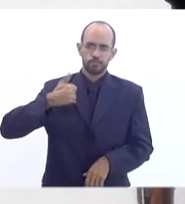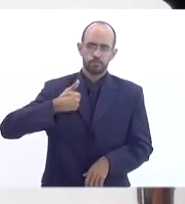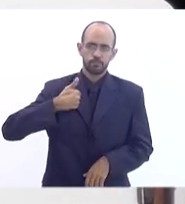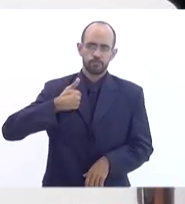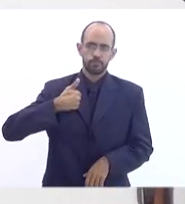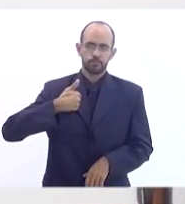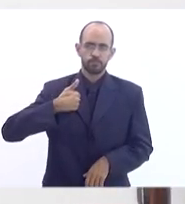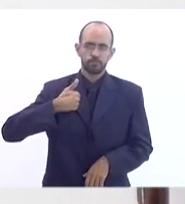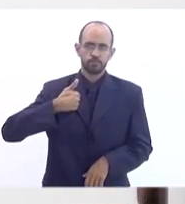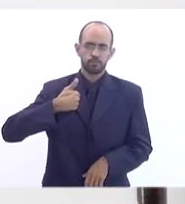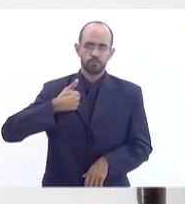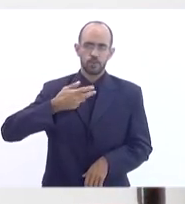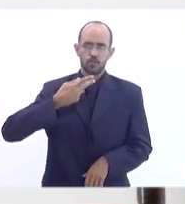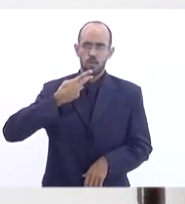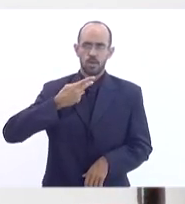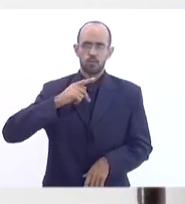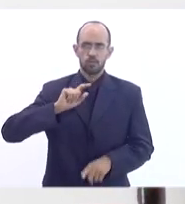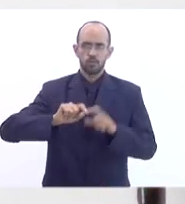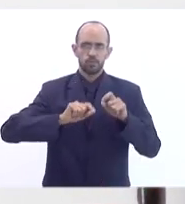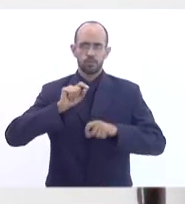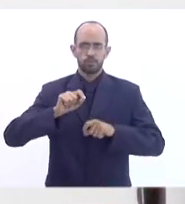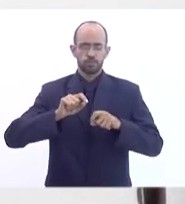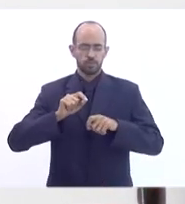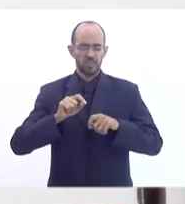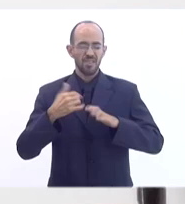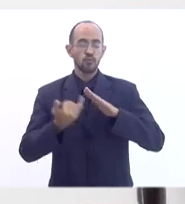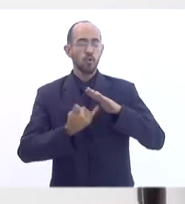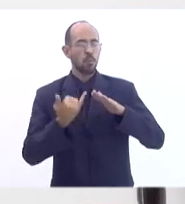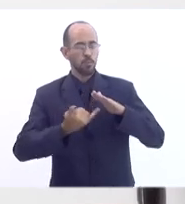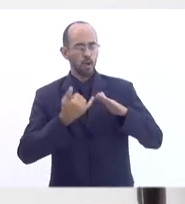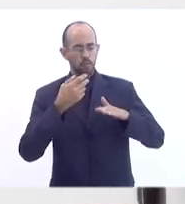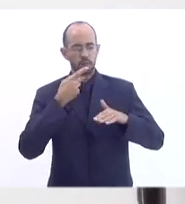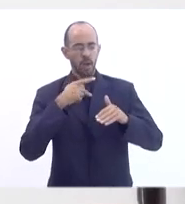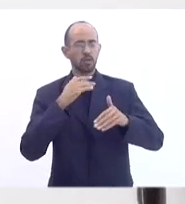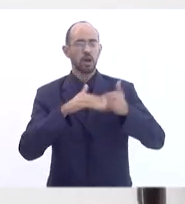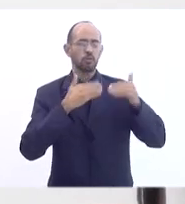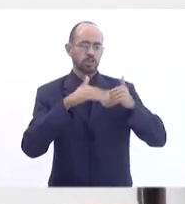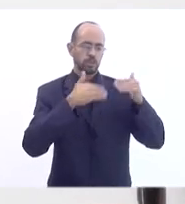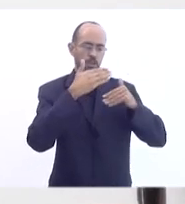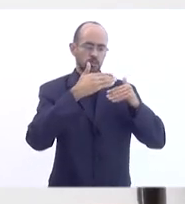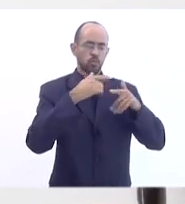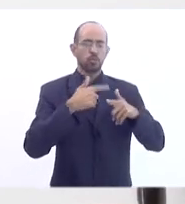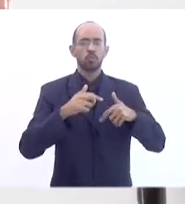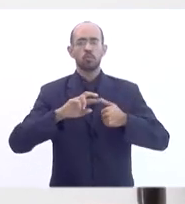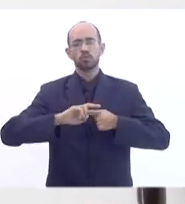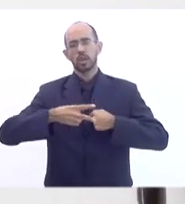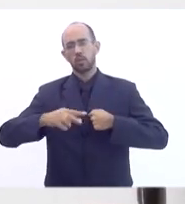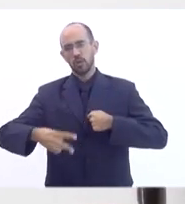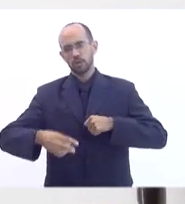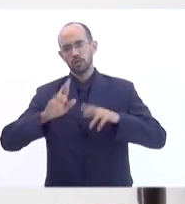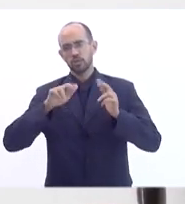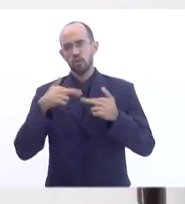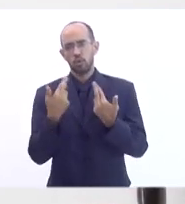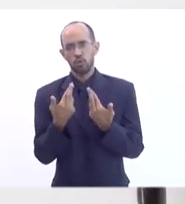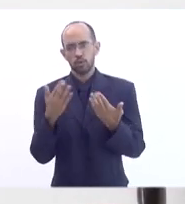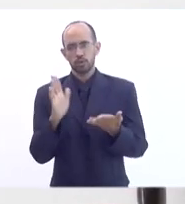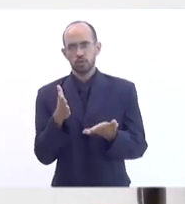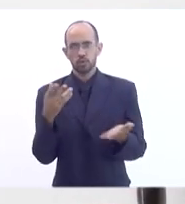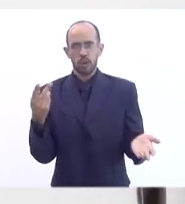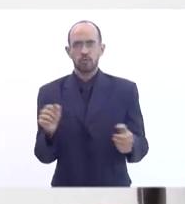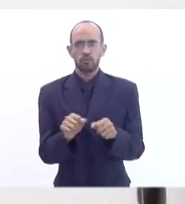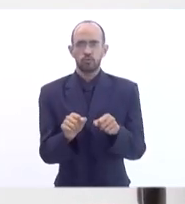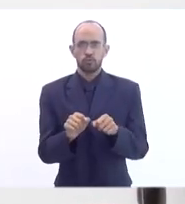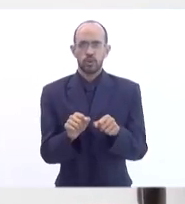eu diria coloquialmente a coisa tá um pouco mais avançada também fruto de algumas reuniões que tivemos juntos